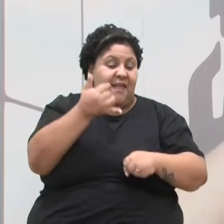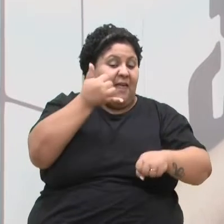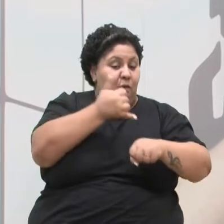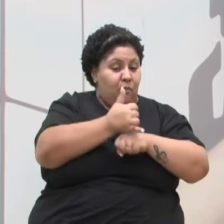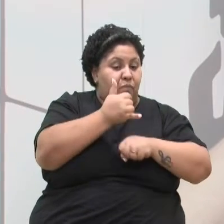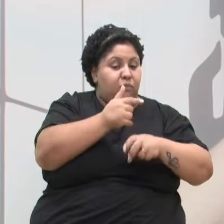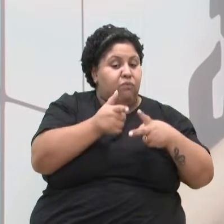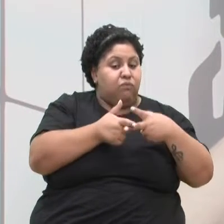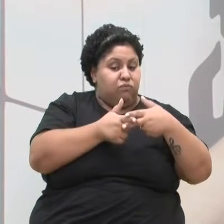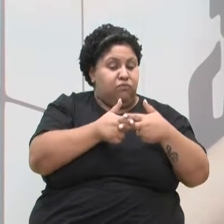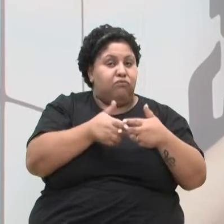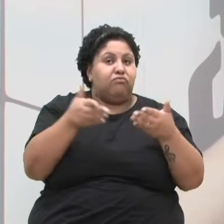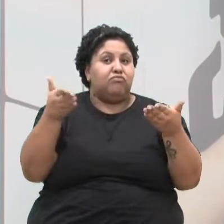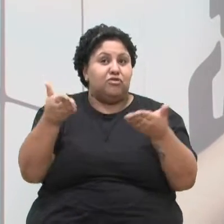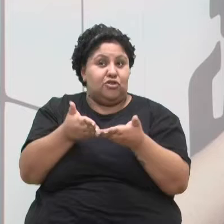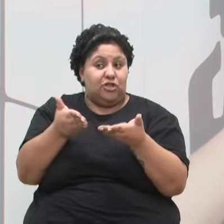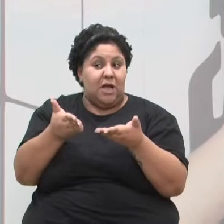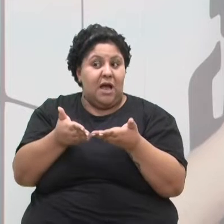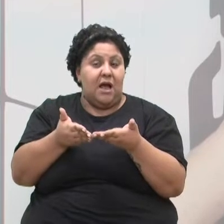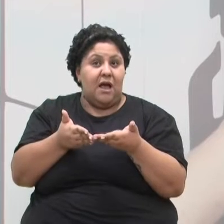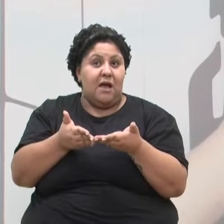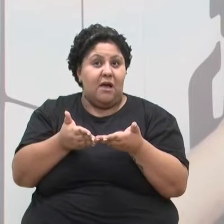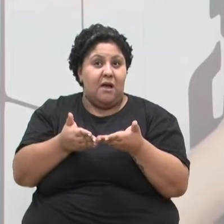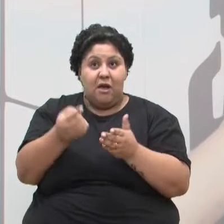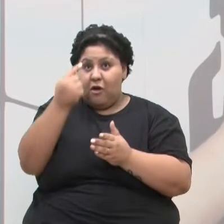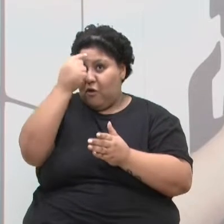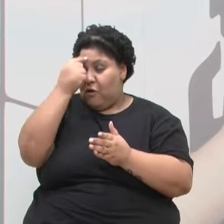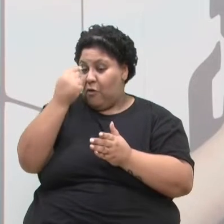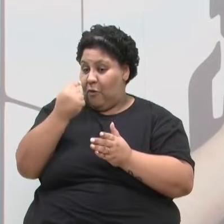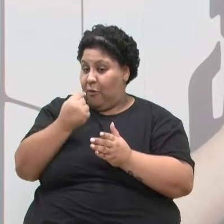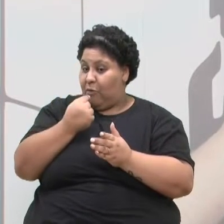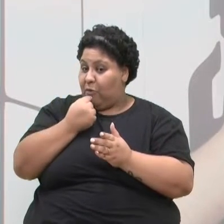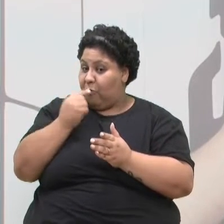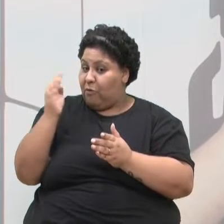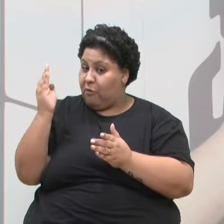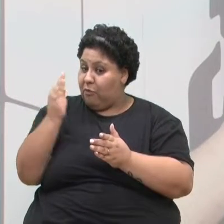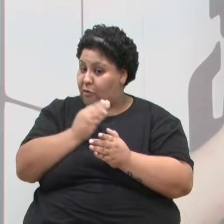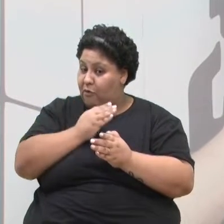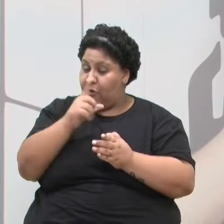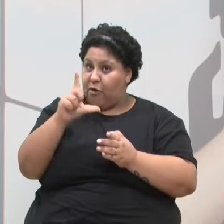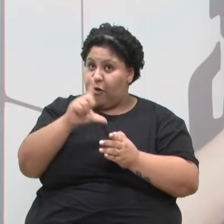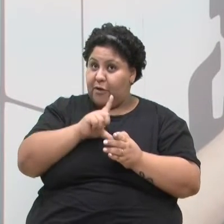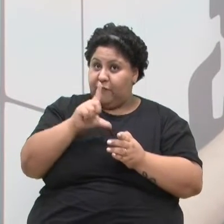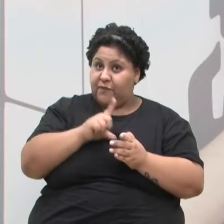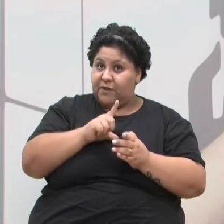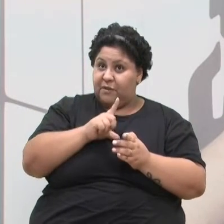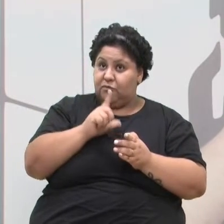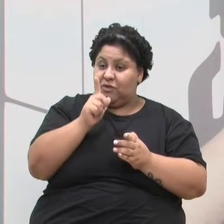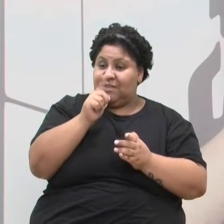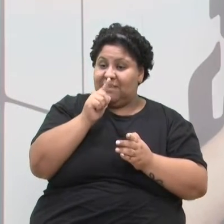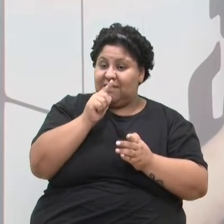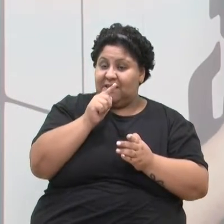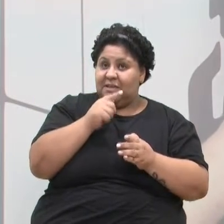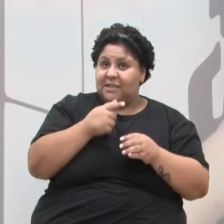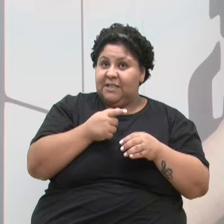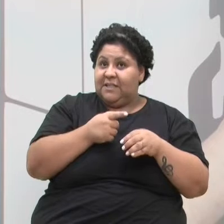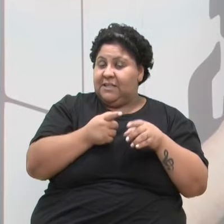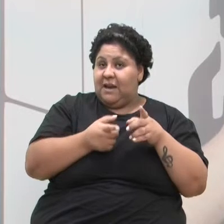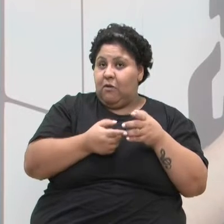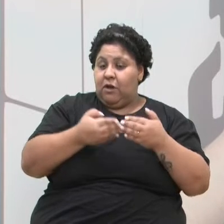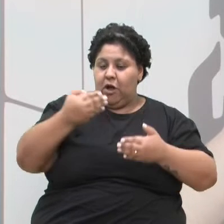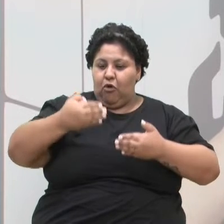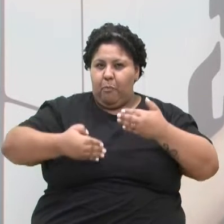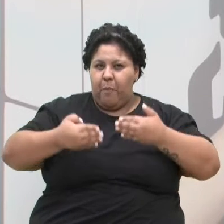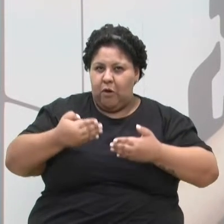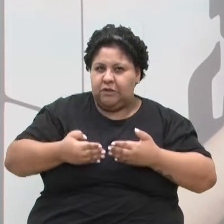mecânico, mas já é um polo metal mecânico no perfil 4.0. Hoje nós temos hidráulica, robótica, pneumática, uma nova